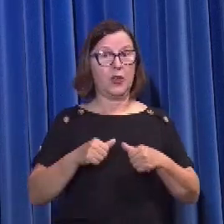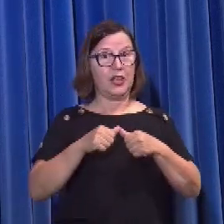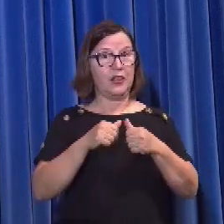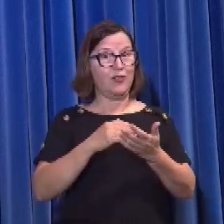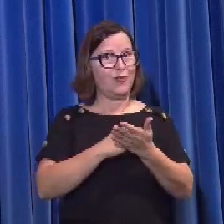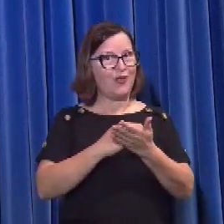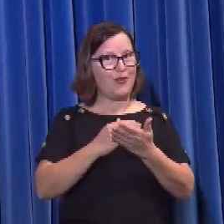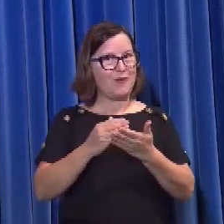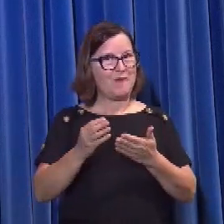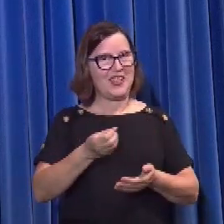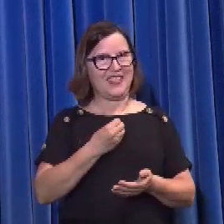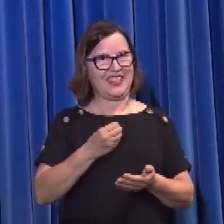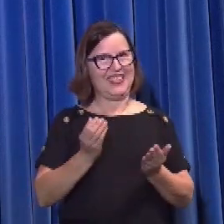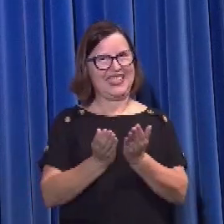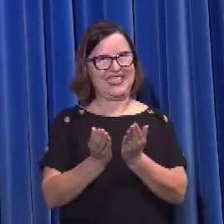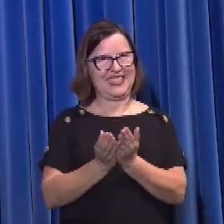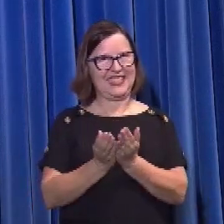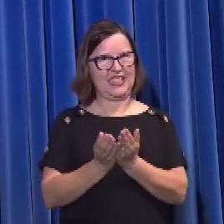vida cristã.